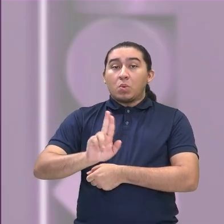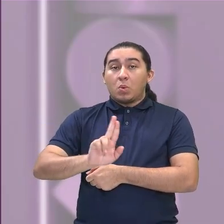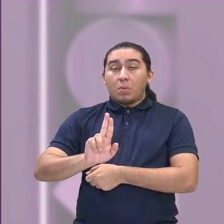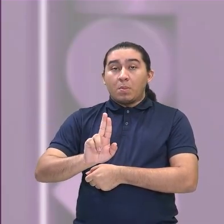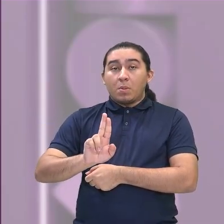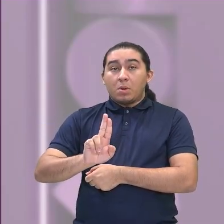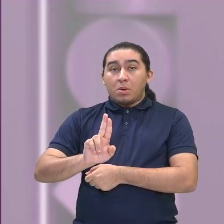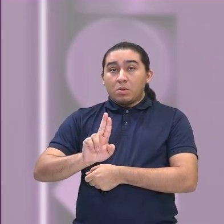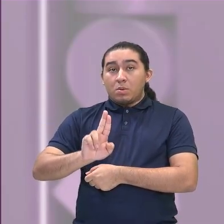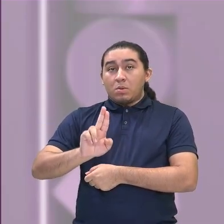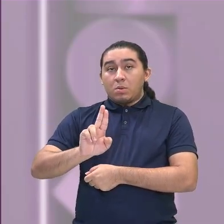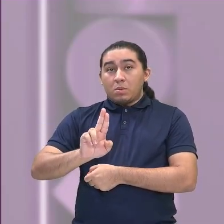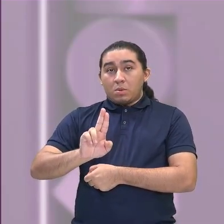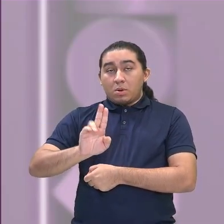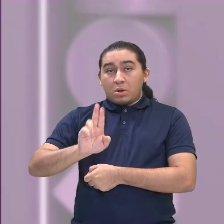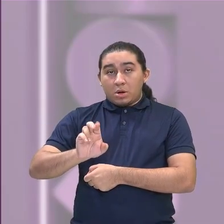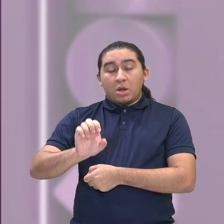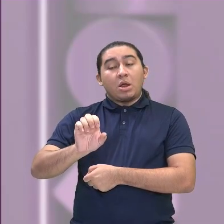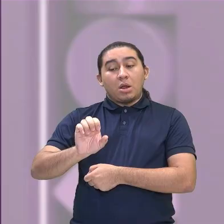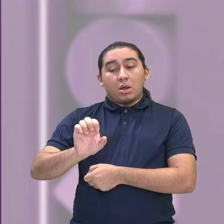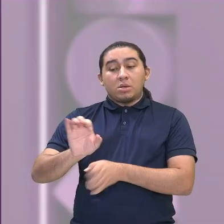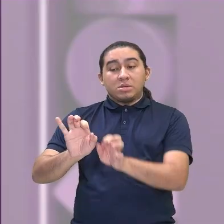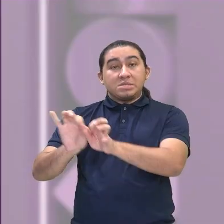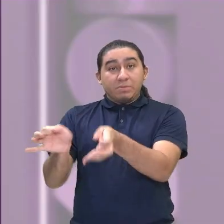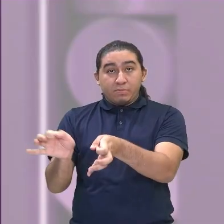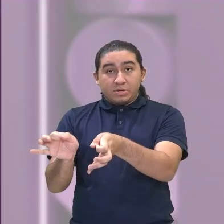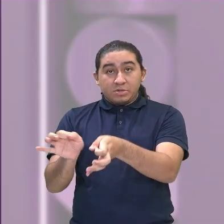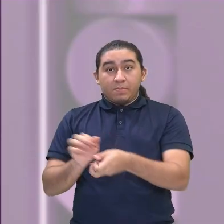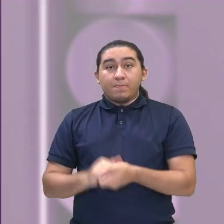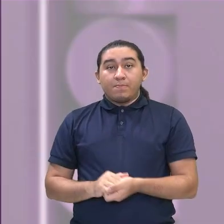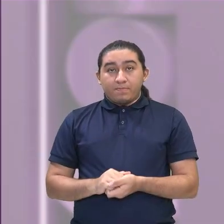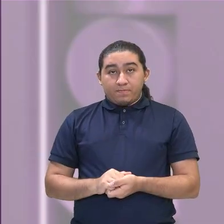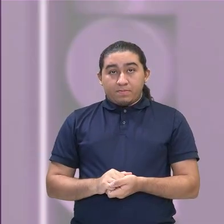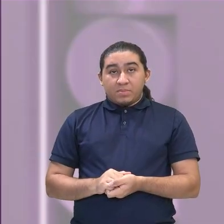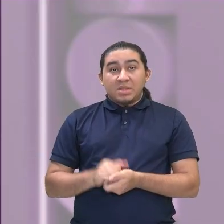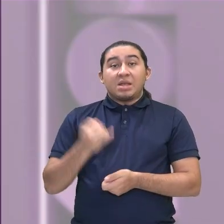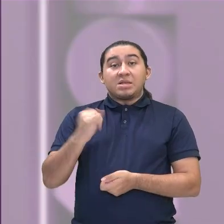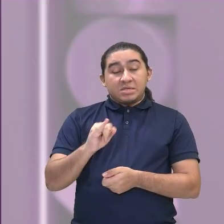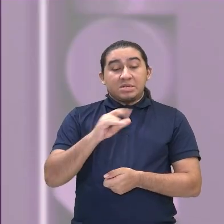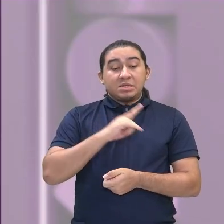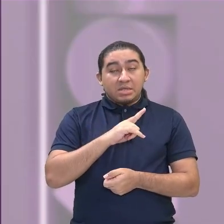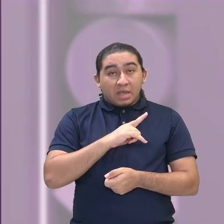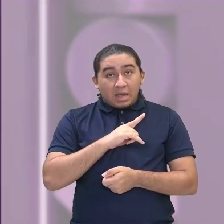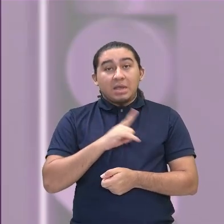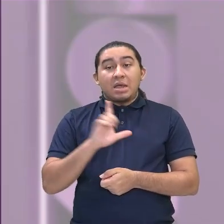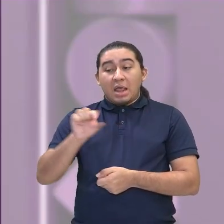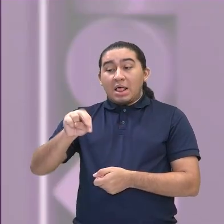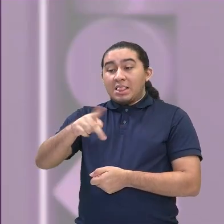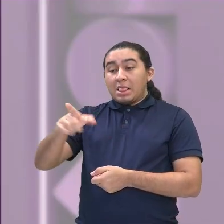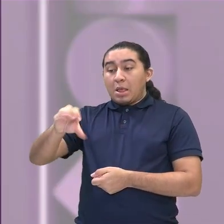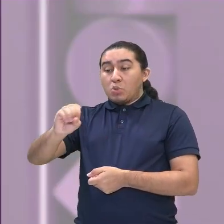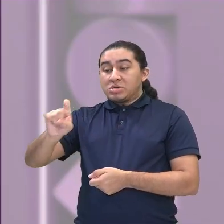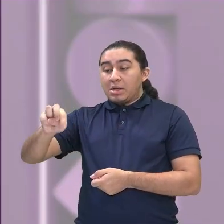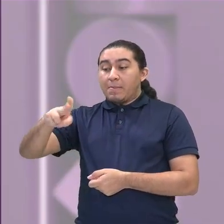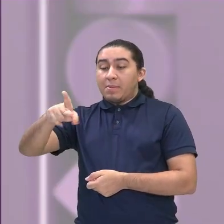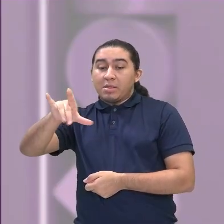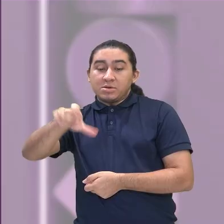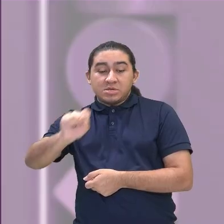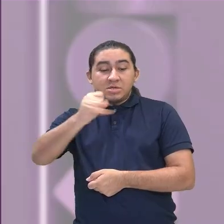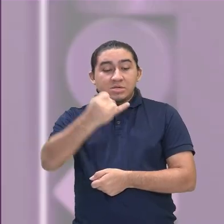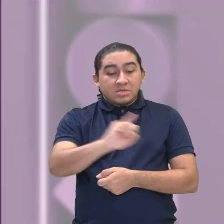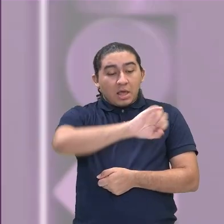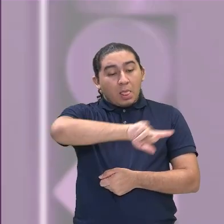linha poligonal simples, beleza? Então, quando há cruzamentos não simples, quando não há cruzamentos, ela